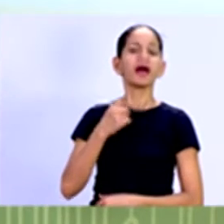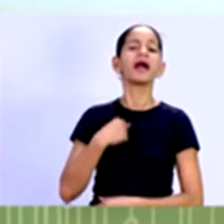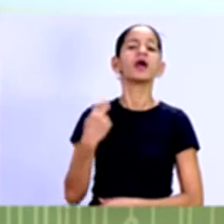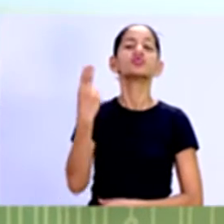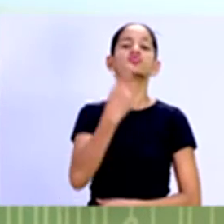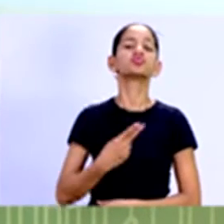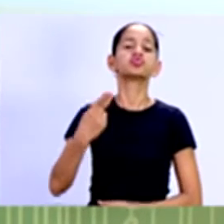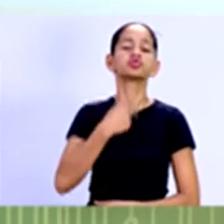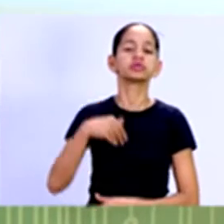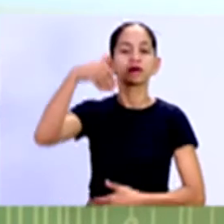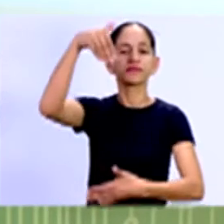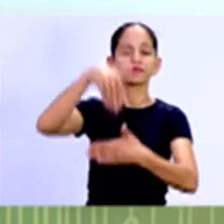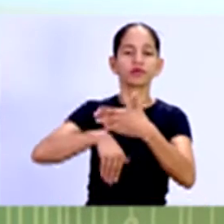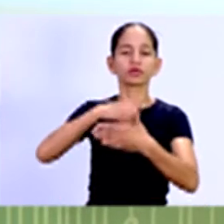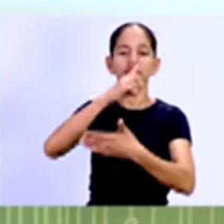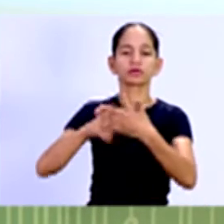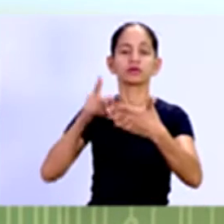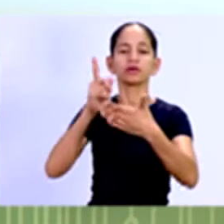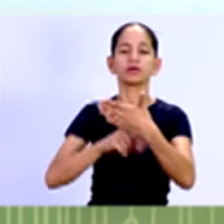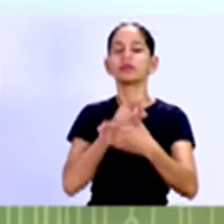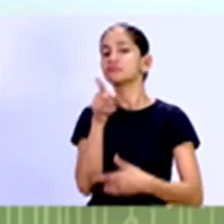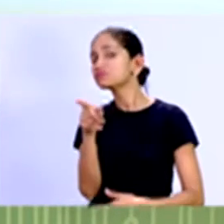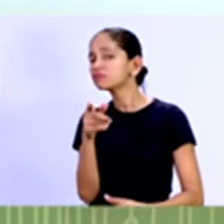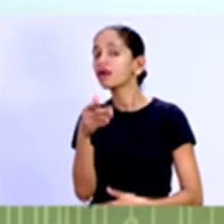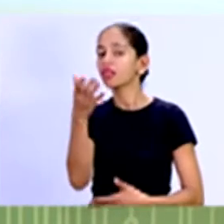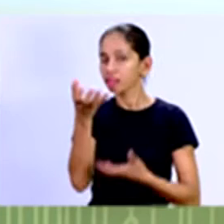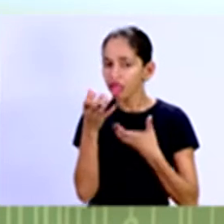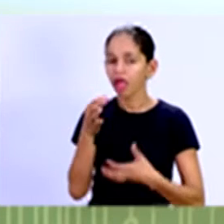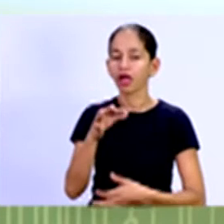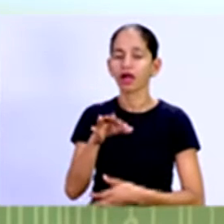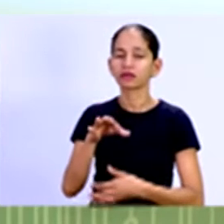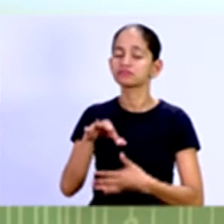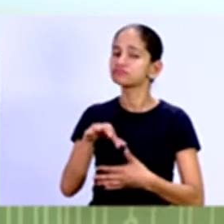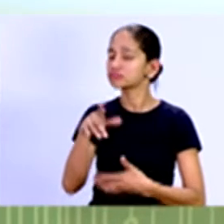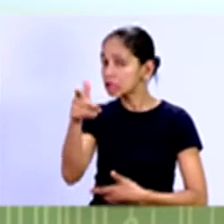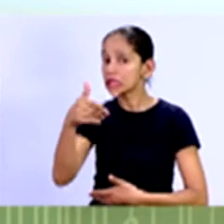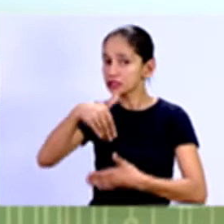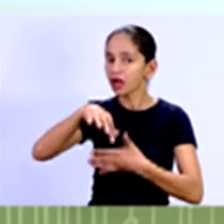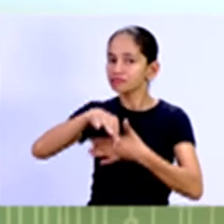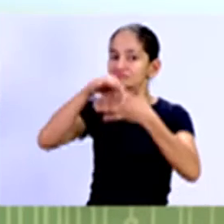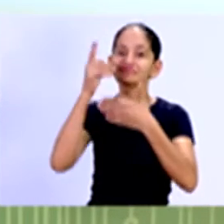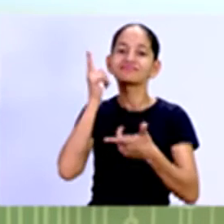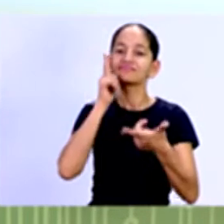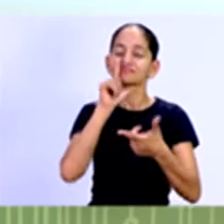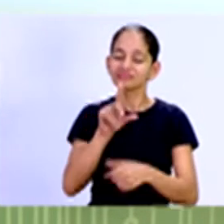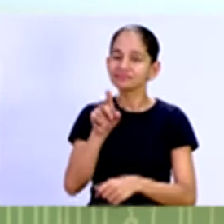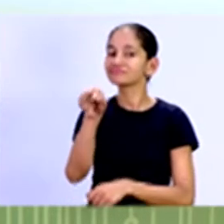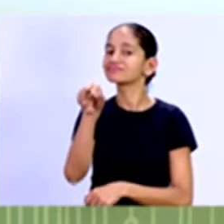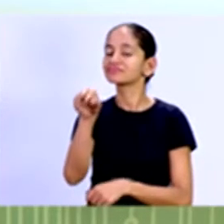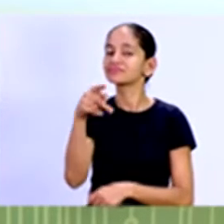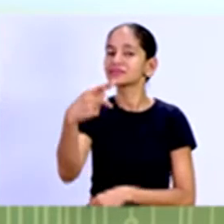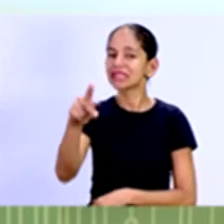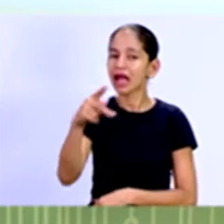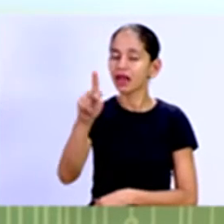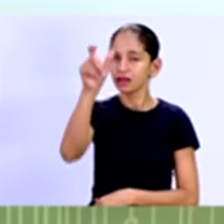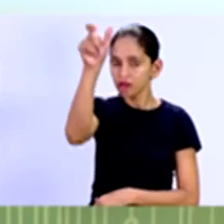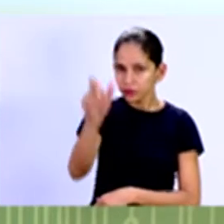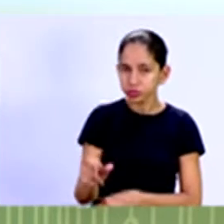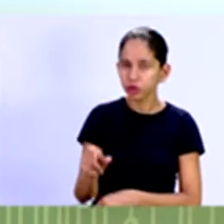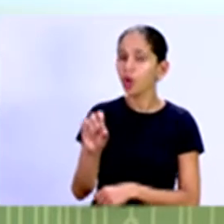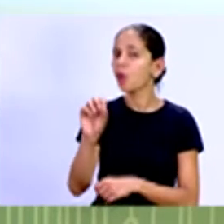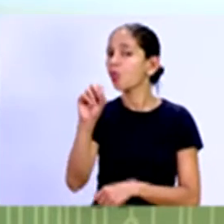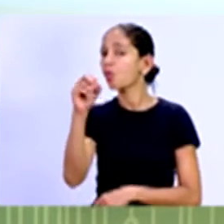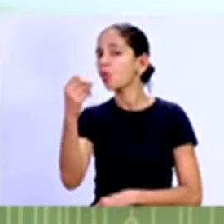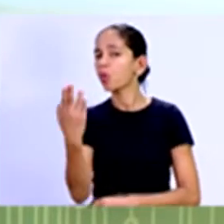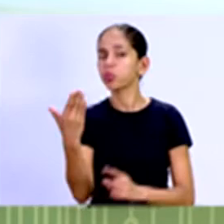como meio, né? Eles estão querendo se eleger porque o fim deles é o bem social ou o fim deles